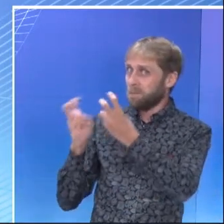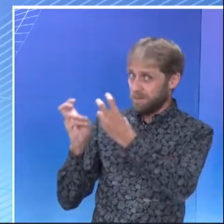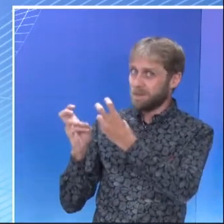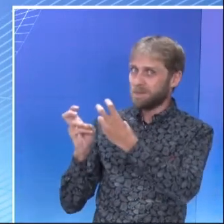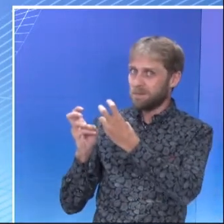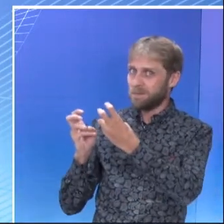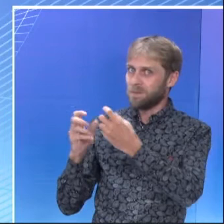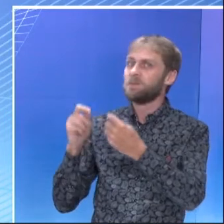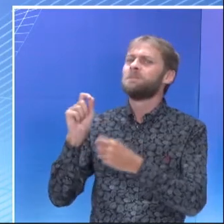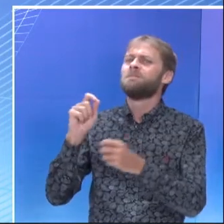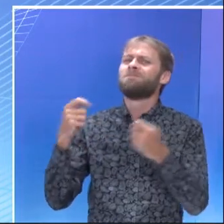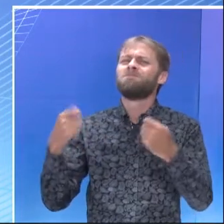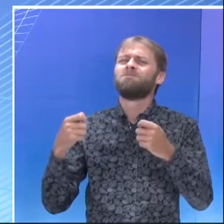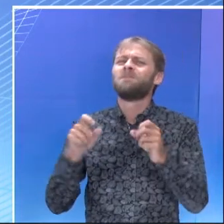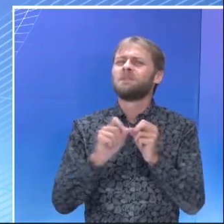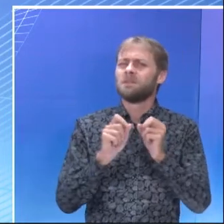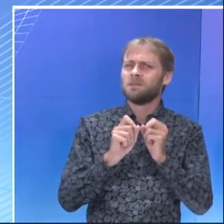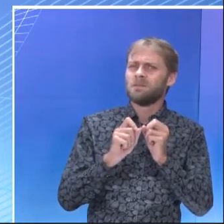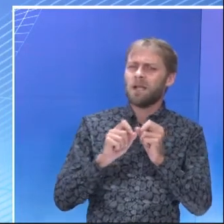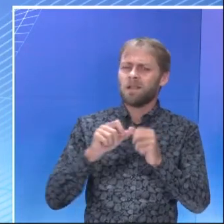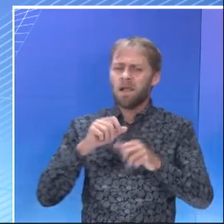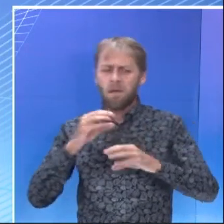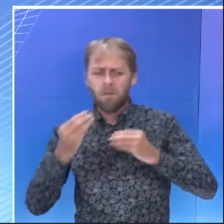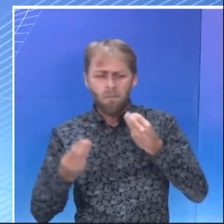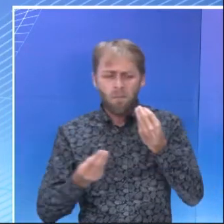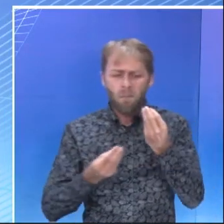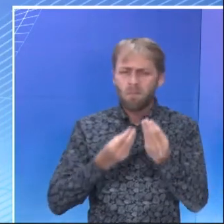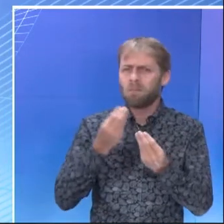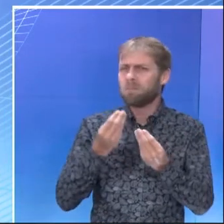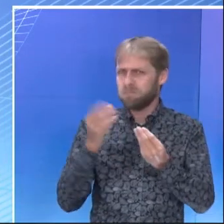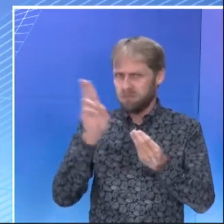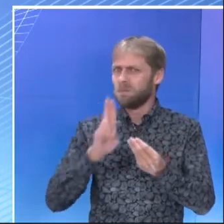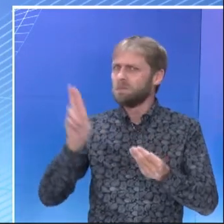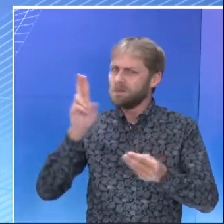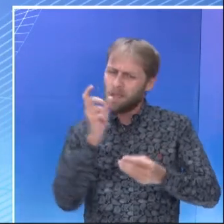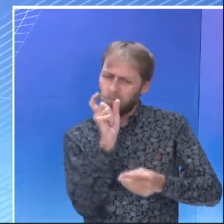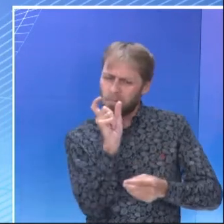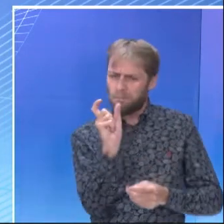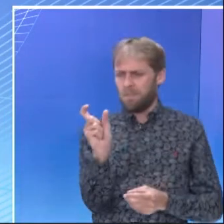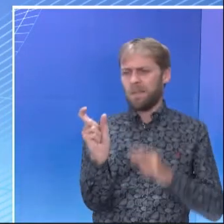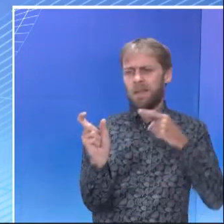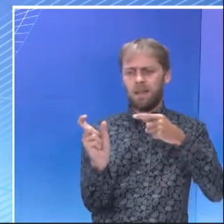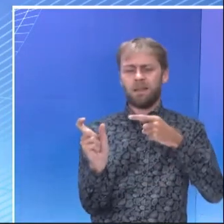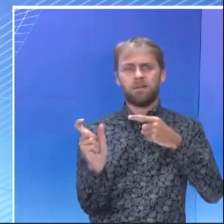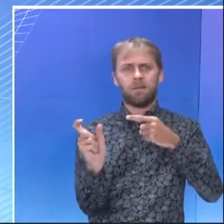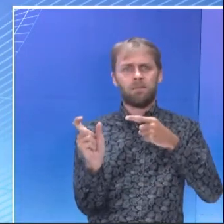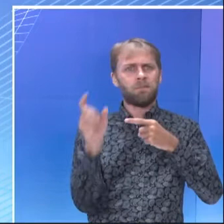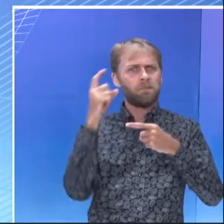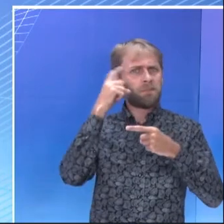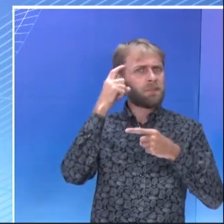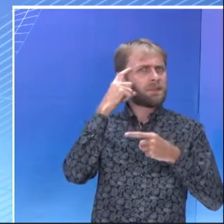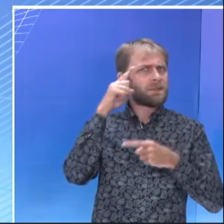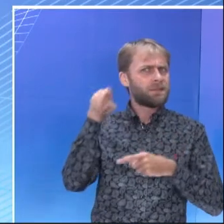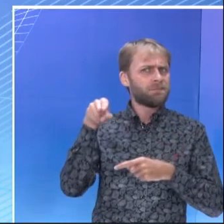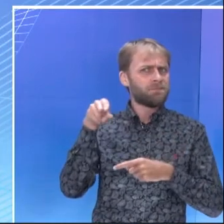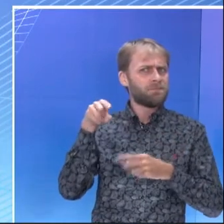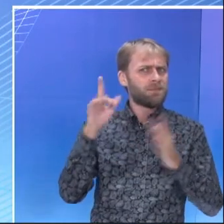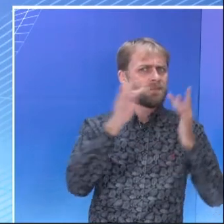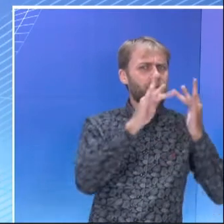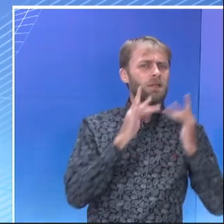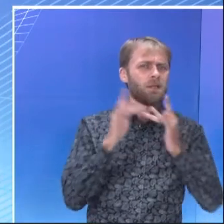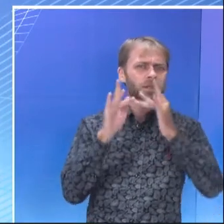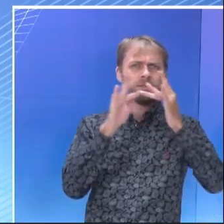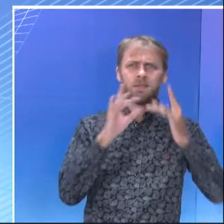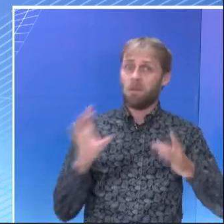fazer. Olha só esse jogo que você tem que usar. Você tem que puxar, falar assim, nossa, fazer essas relações,